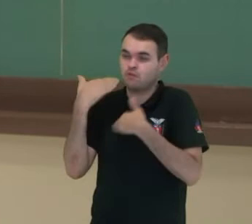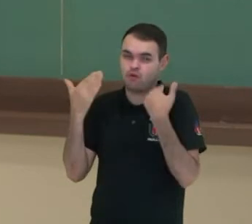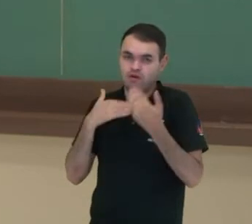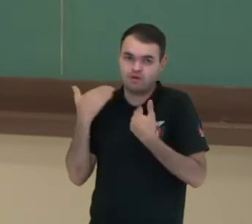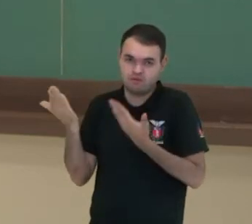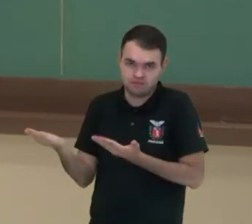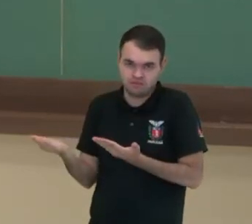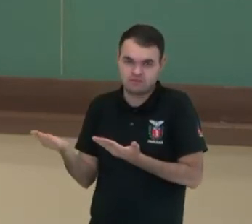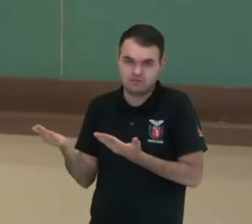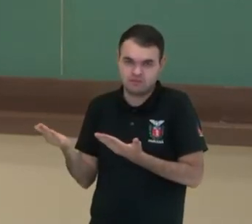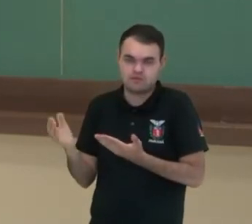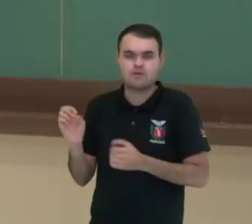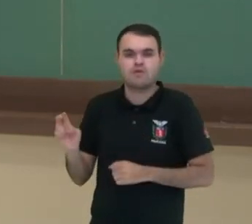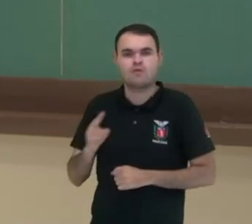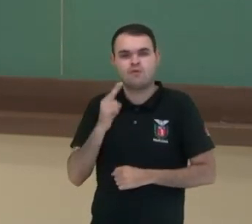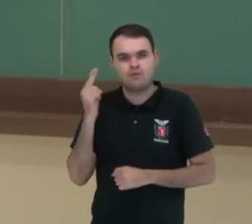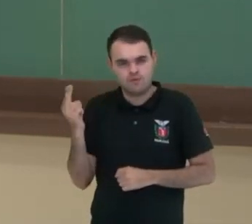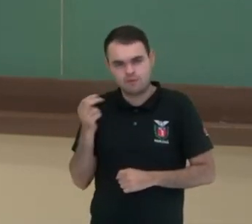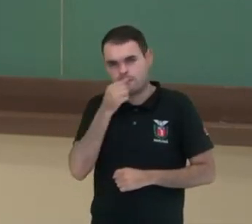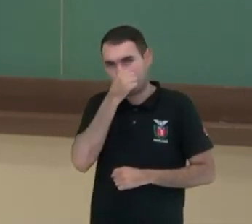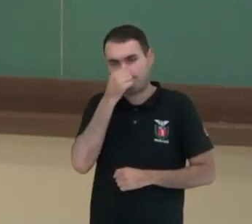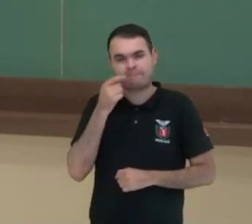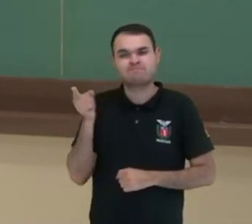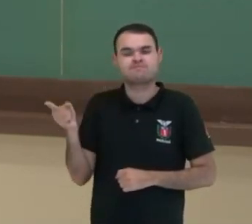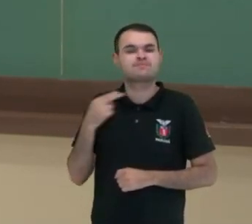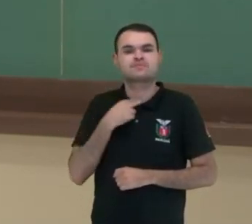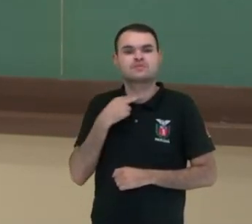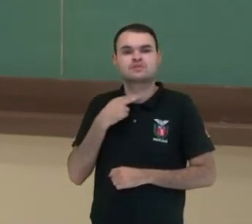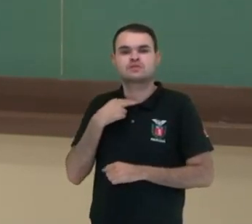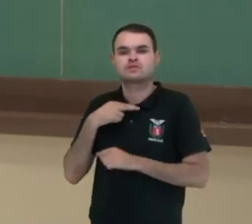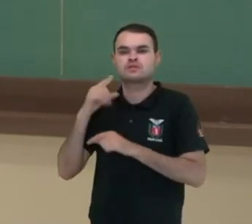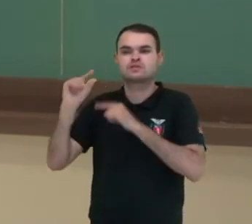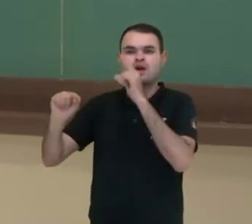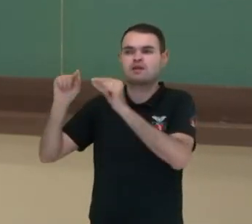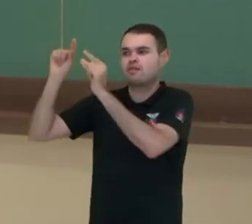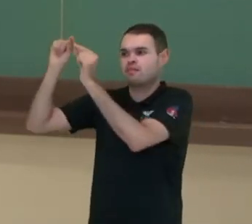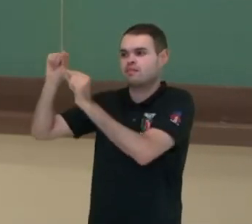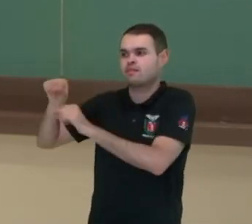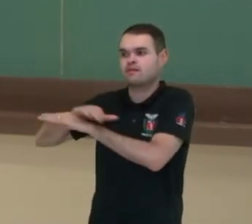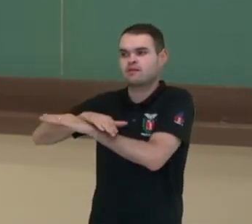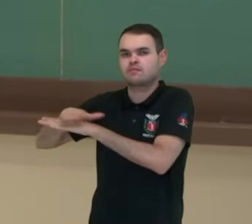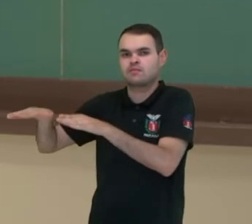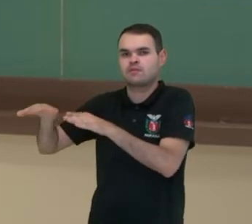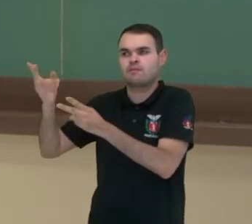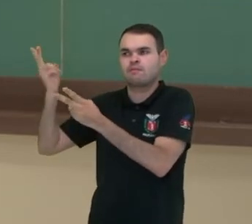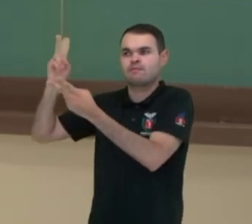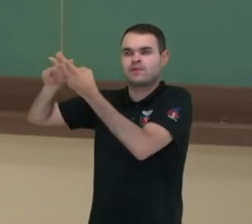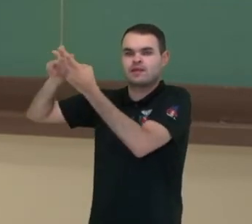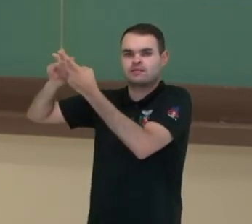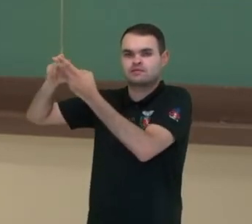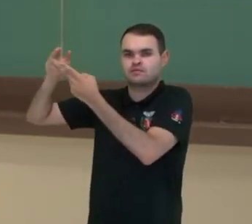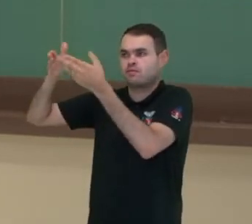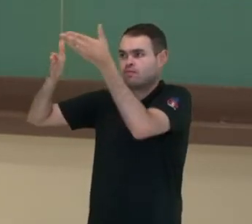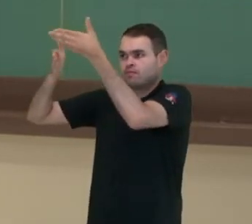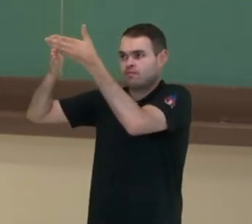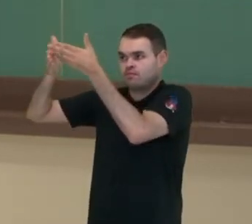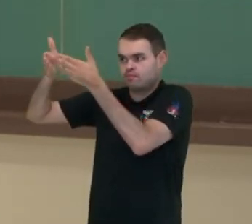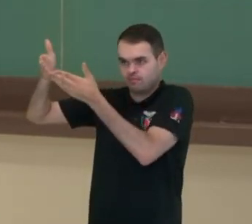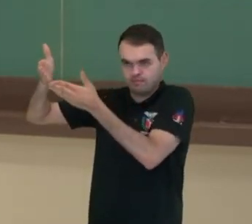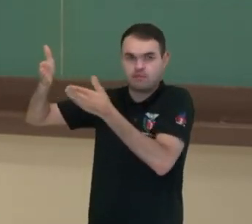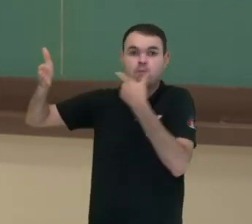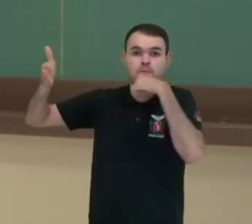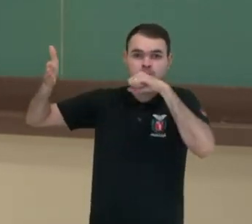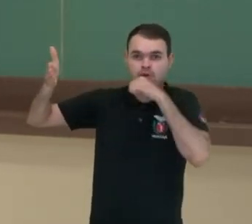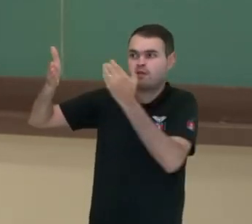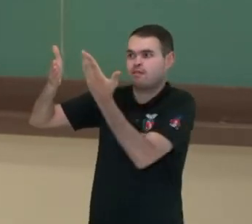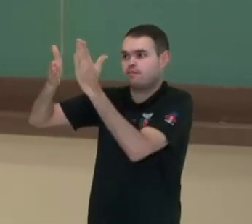sobrevivendo. Ou, pelo menos, não puderam sair mais, né? Ficaram aprisionadas ali naquela fenda que estava ali na parede